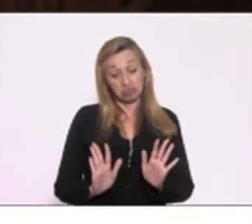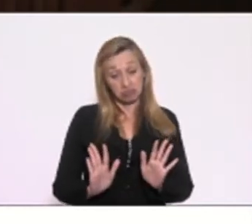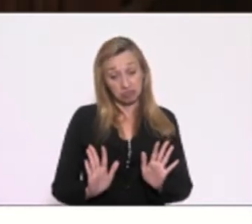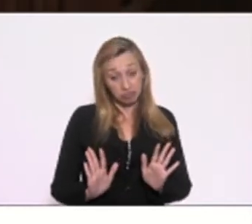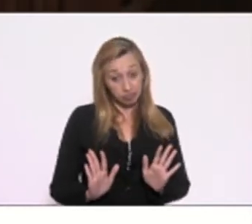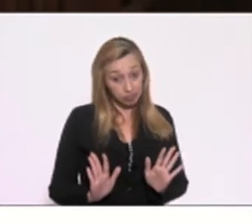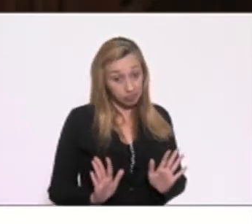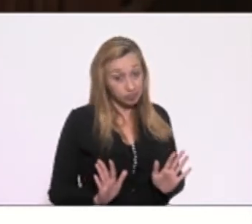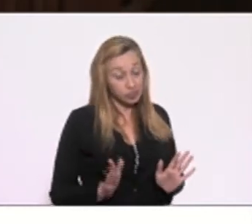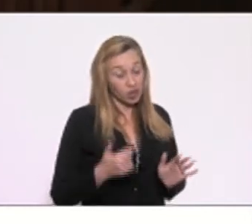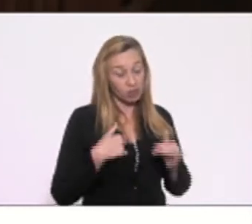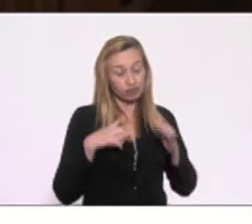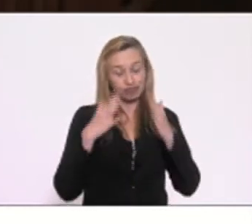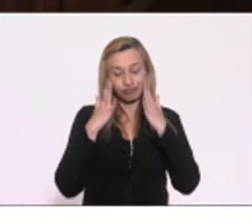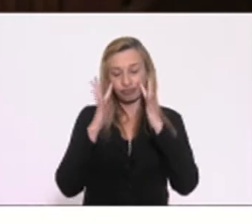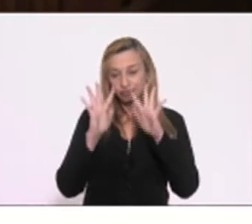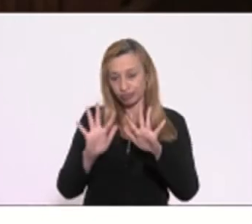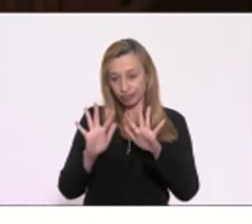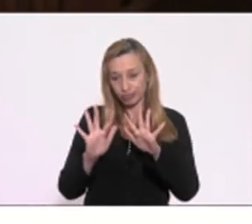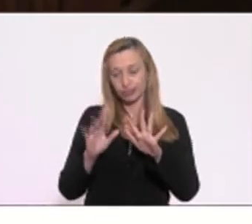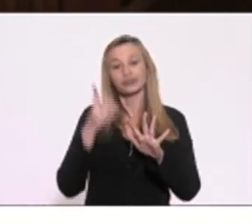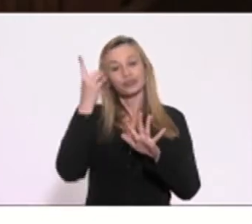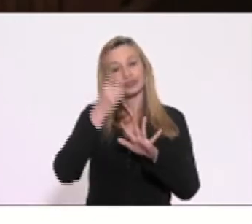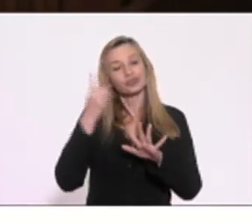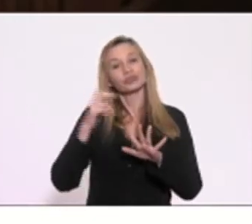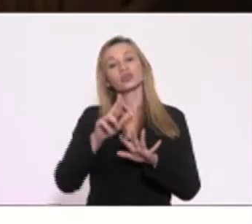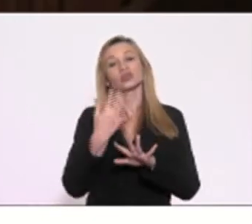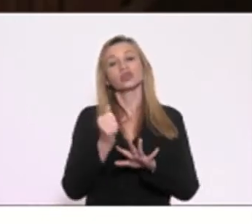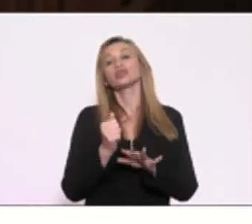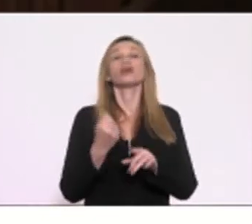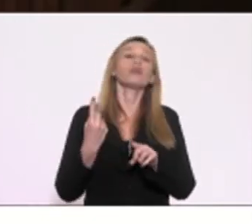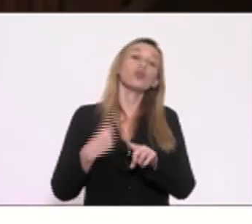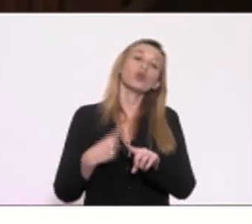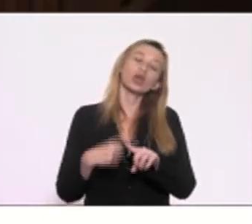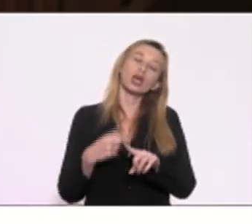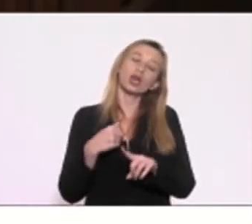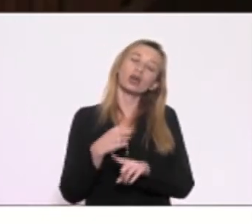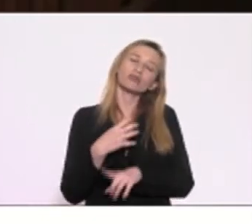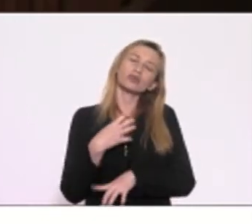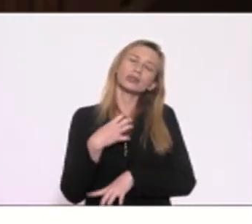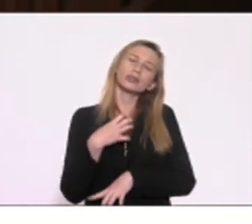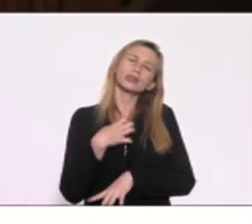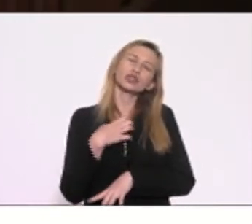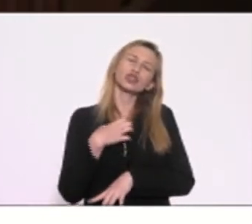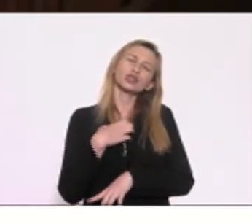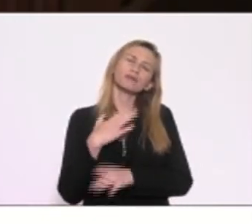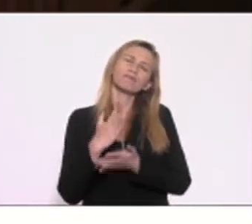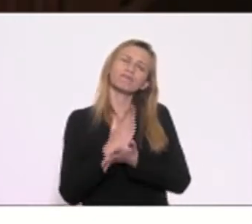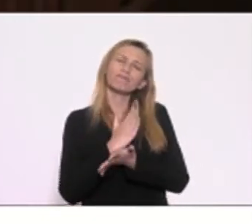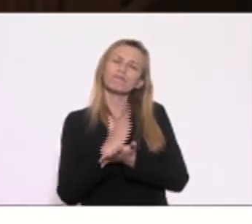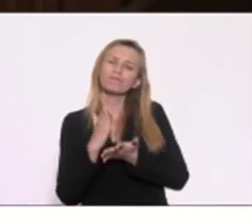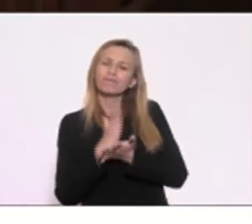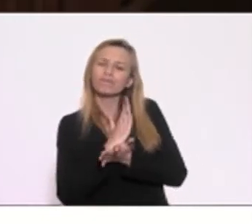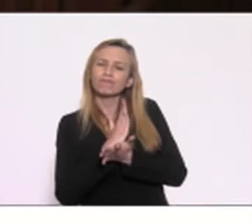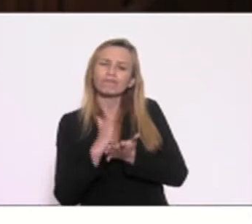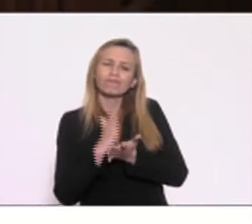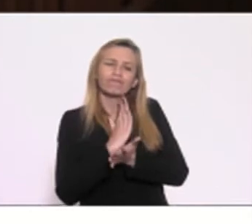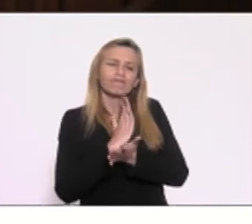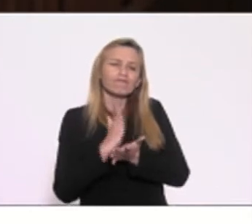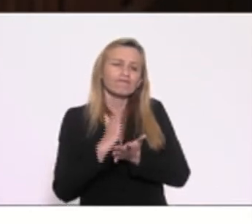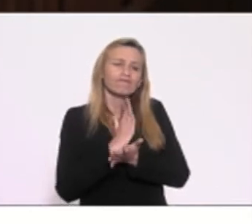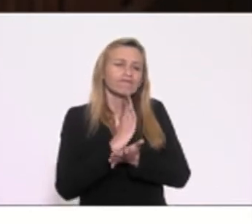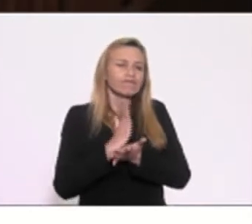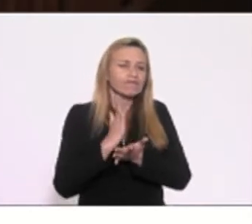fazer esse alerta da deputada Lucinha, porque eu senti em alguns uma